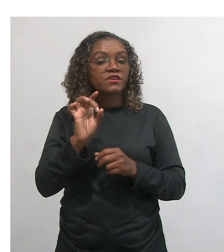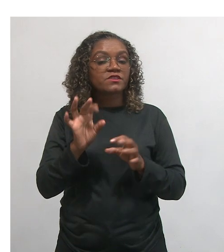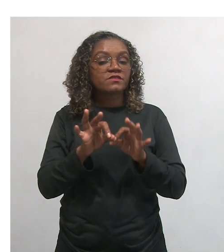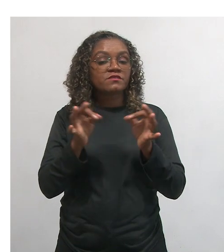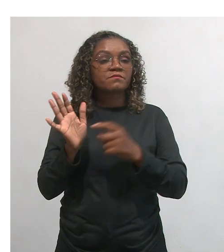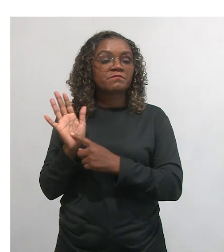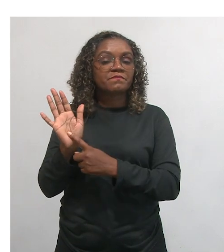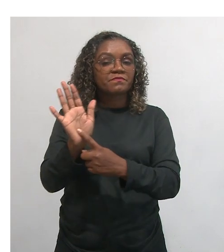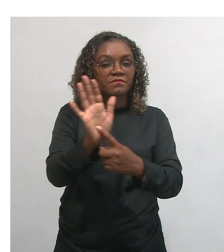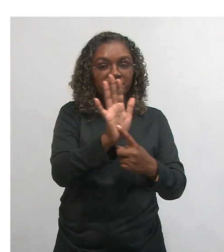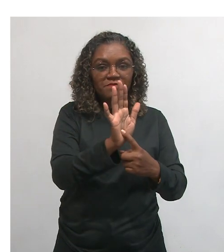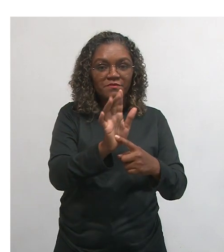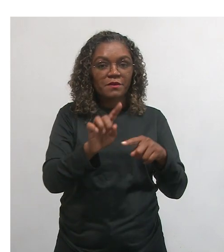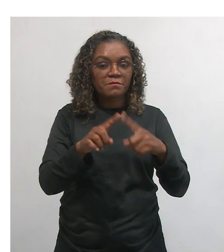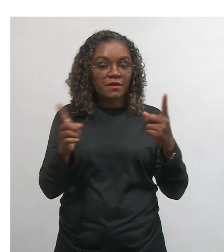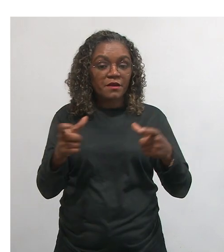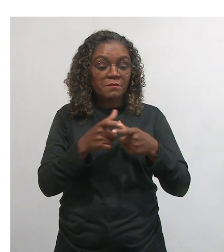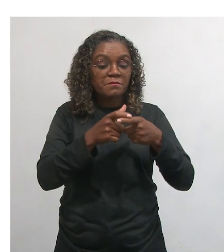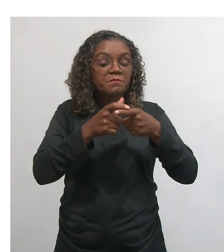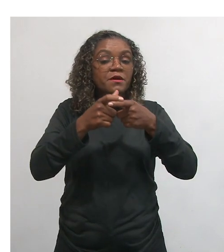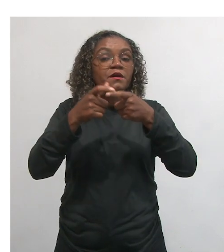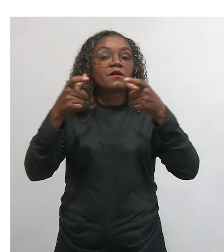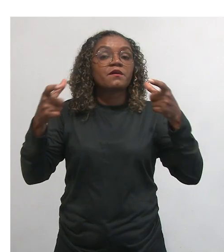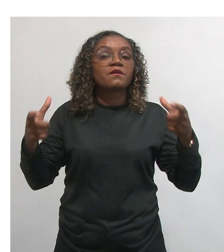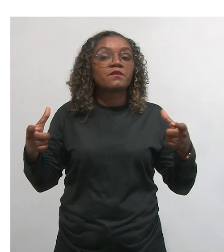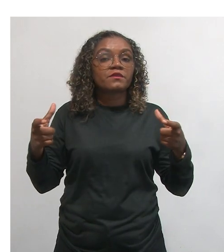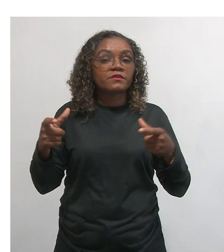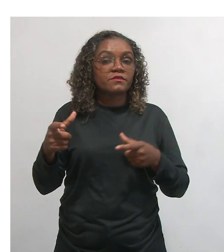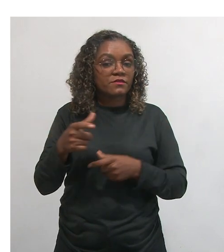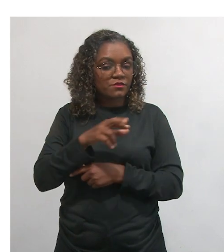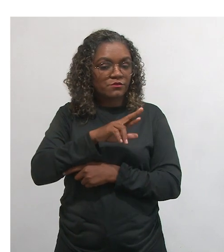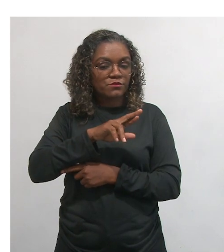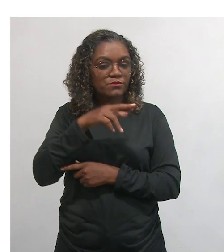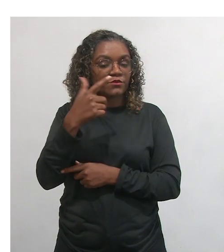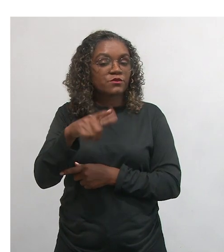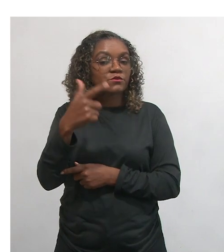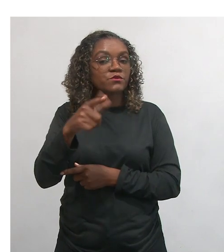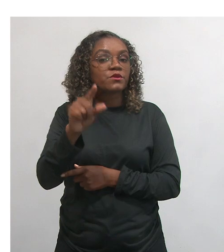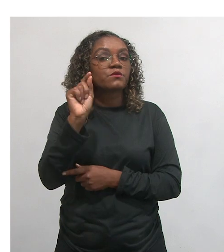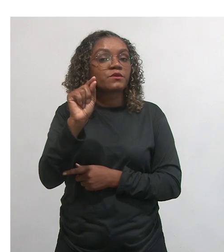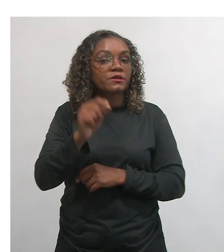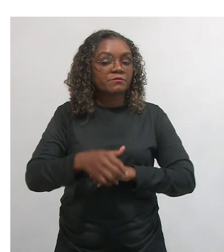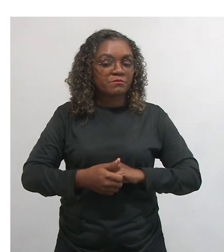pessoas vivem da aparência. E a maioria não vai ser,